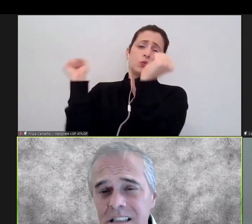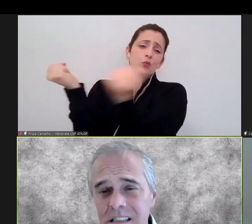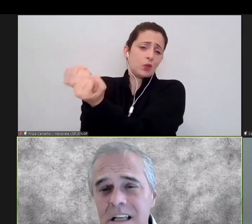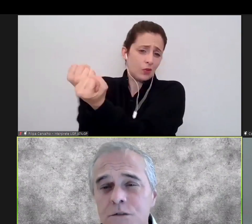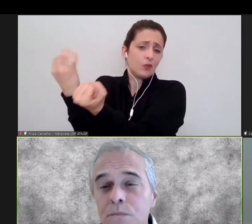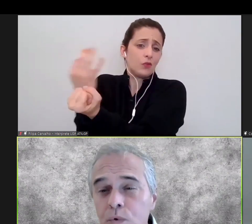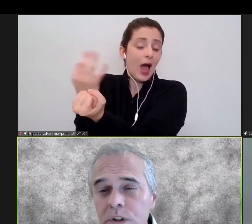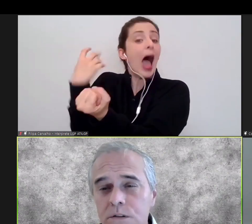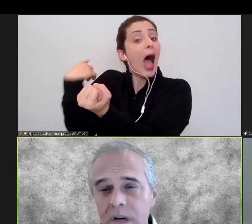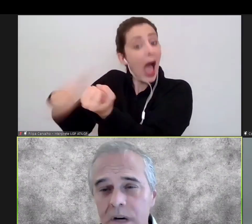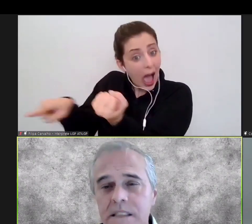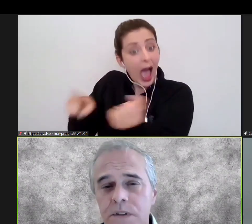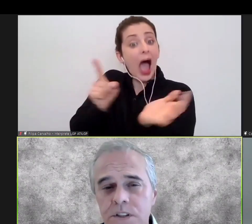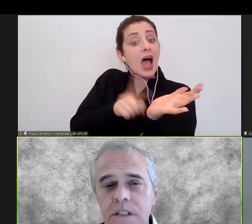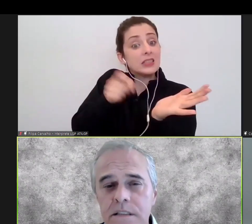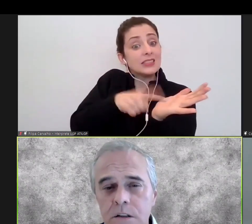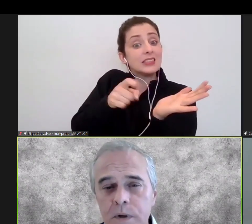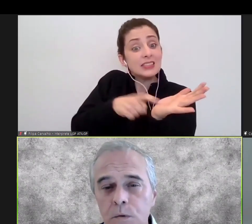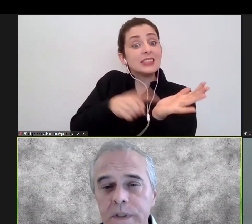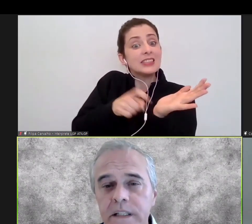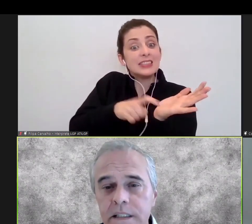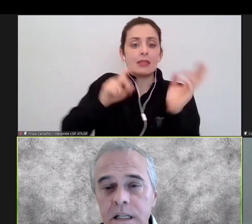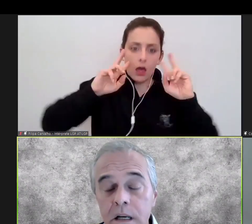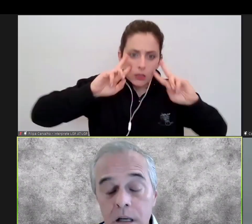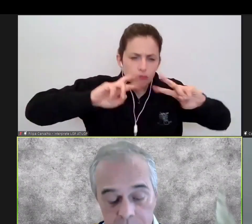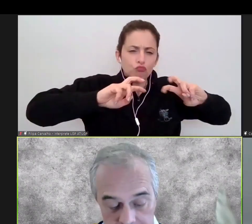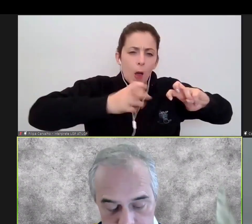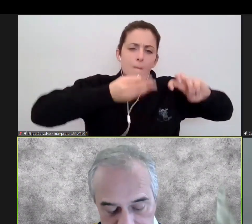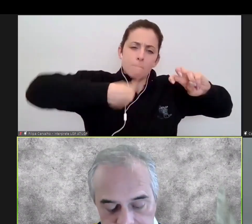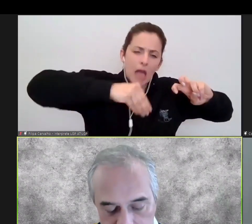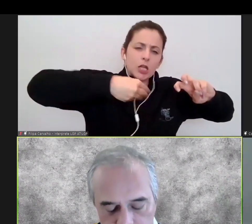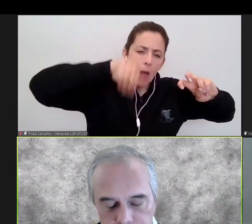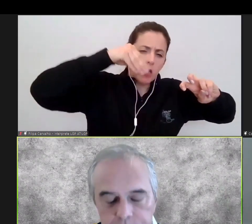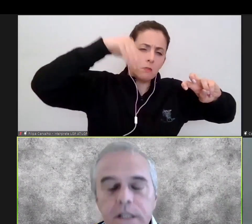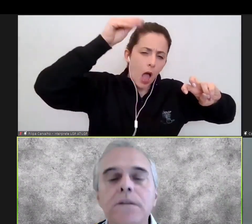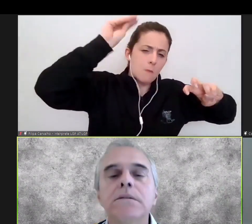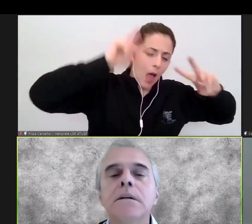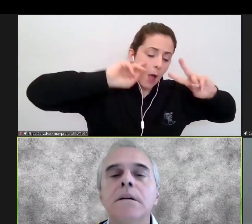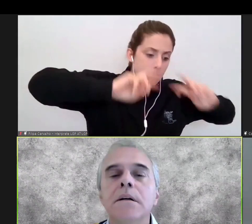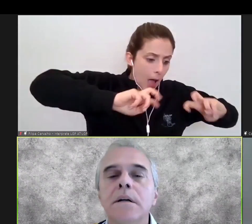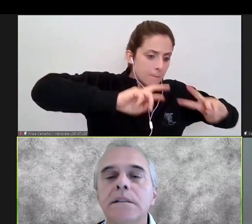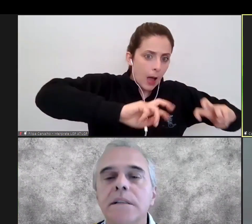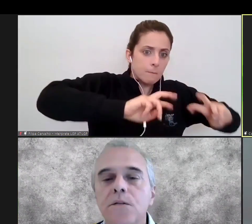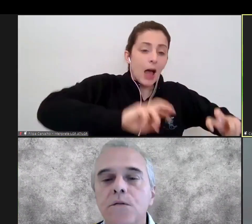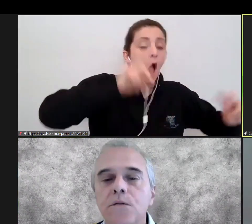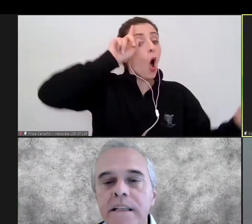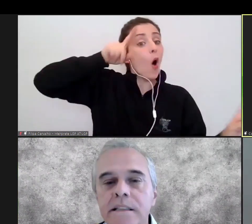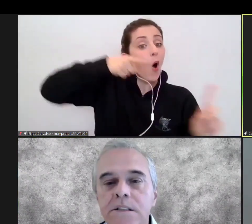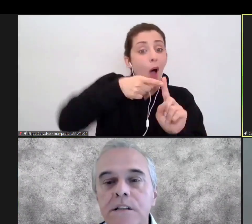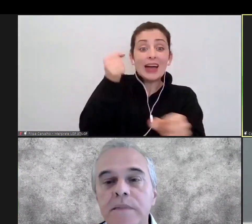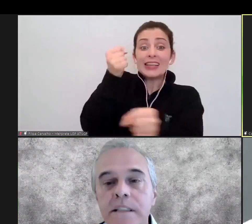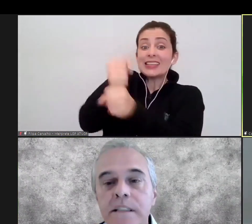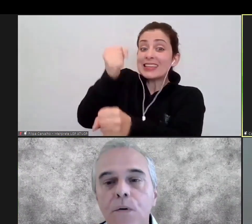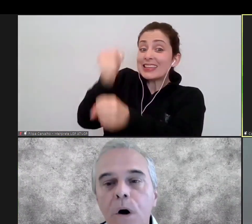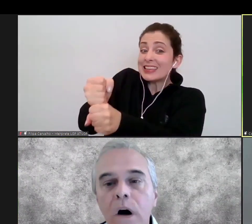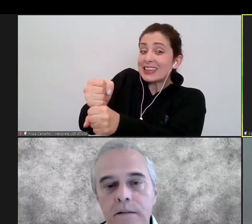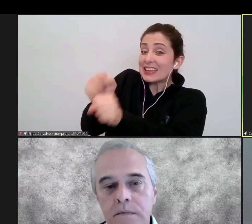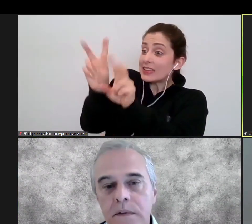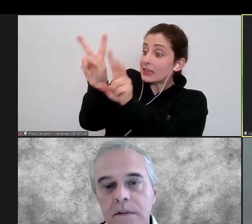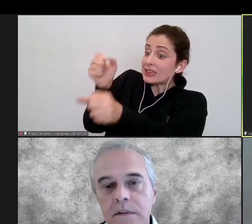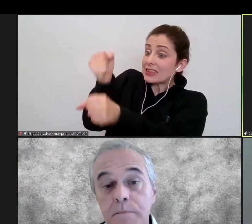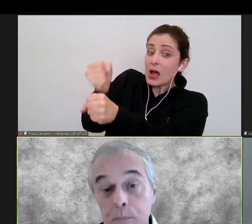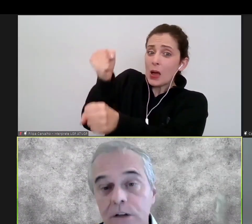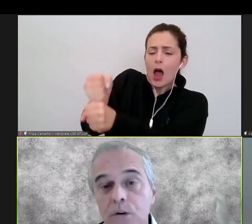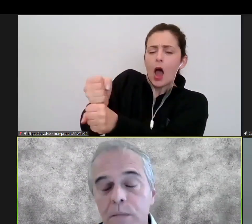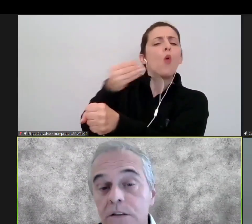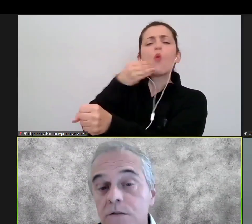a necessidade de muito mais investigação para compreender, em matéria de emprego, entendeu, como é que essa discriminação ocorre,